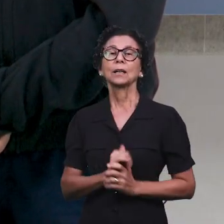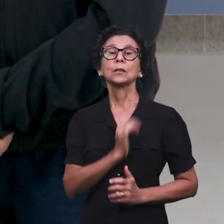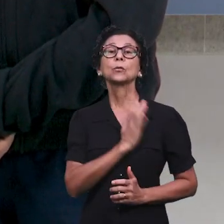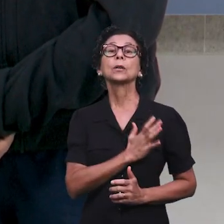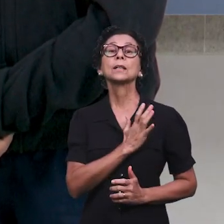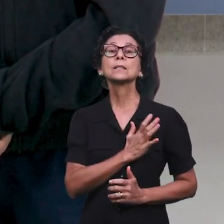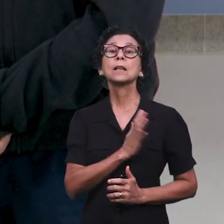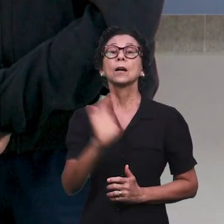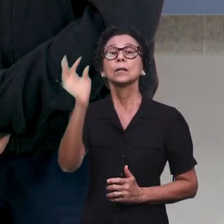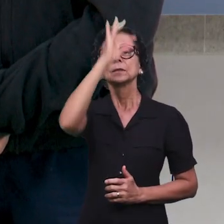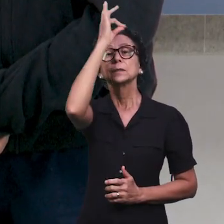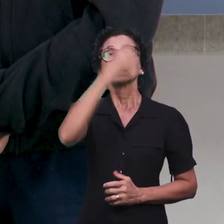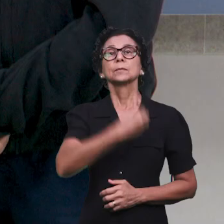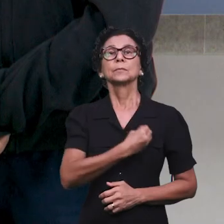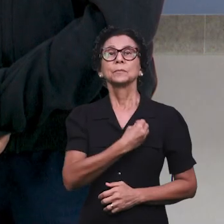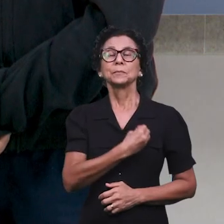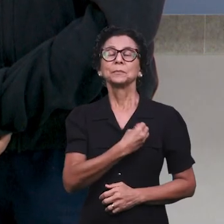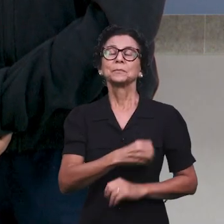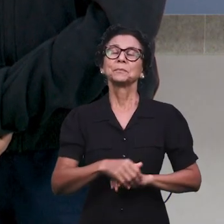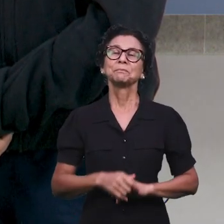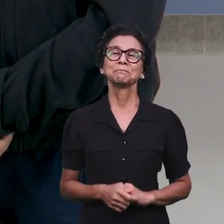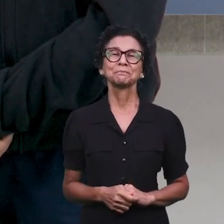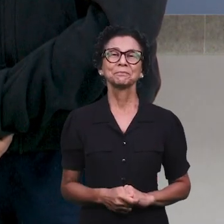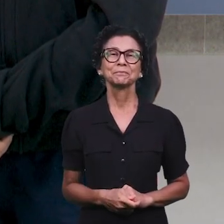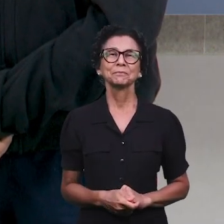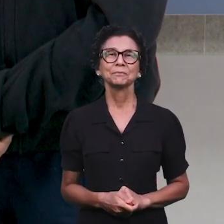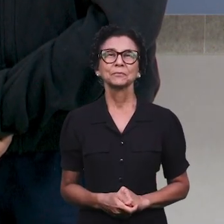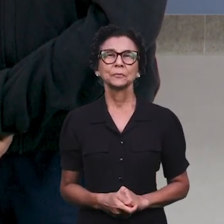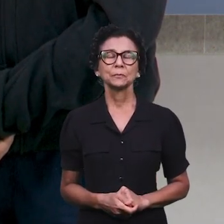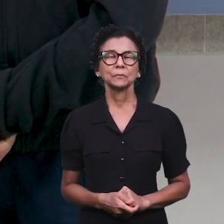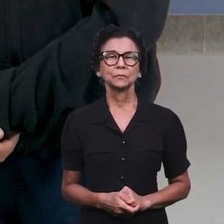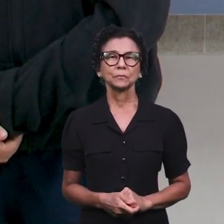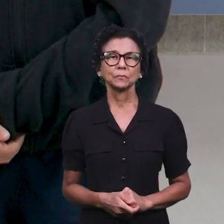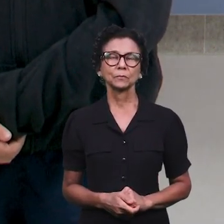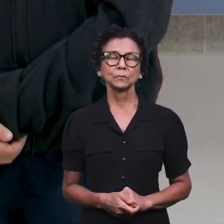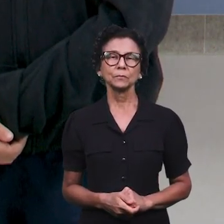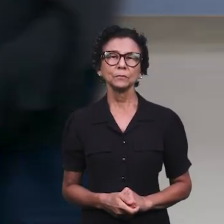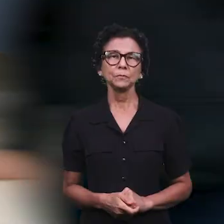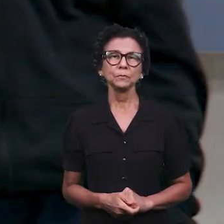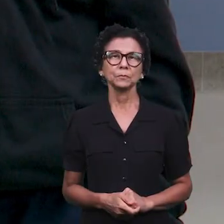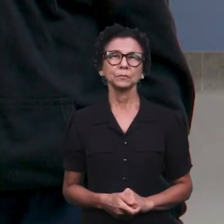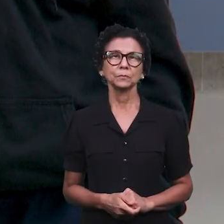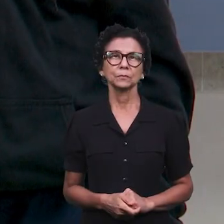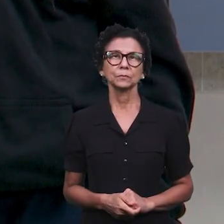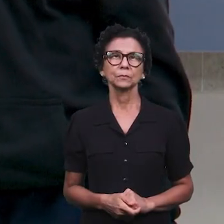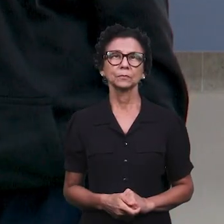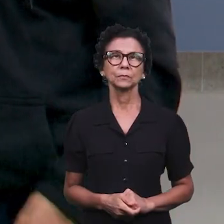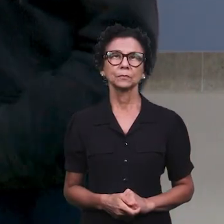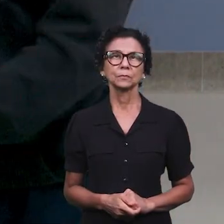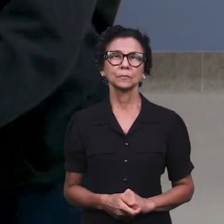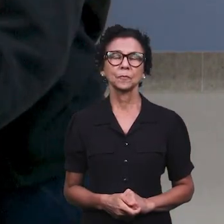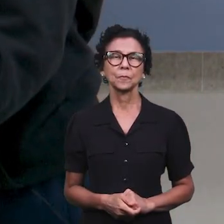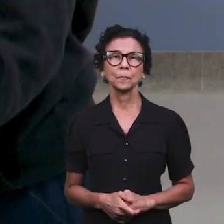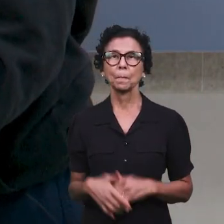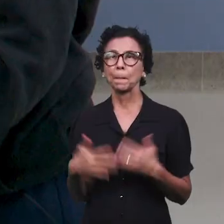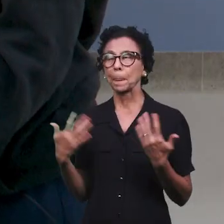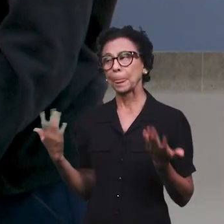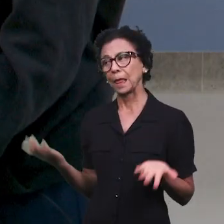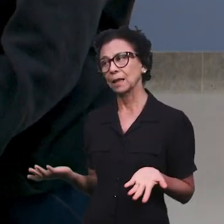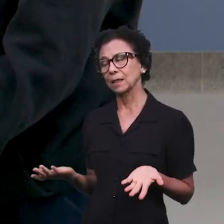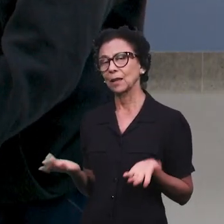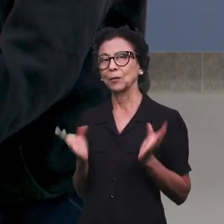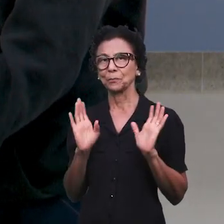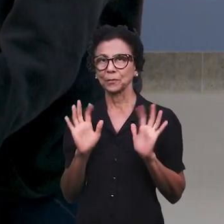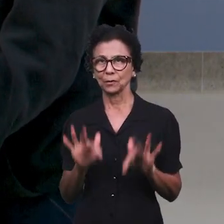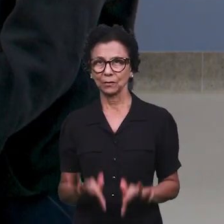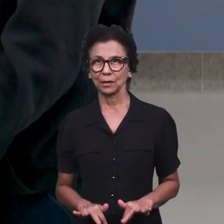eternidade, né, Pedro? Uhum. O coração tem que estar cheio ou vazio? Cheio. Cheio do Espírito Santo. Então, Pedro, nós estamos chegando ao final desse experimento. Você gostou